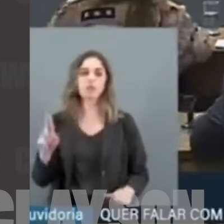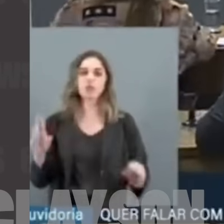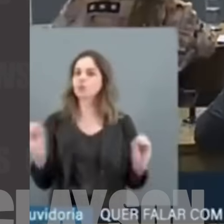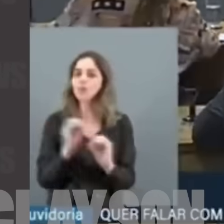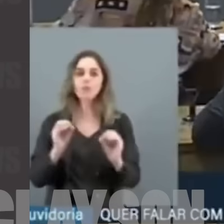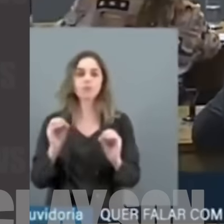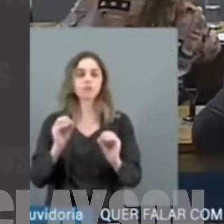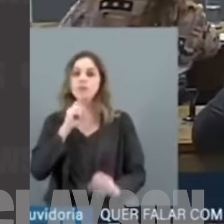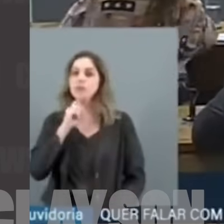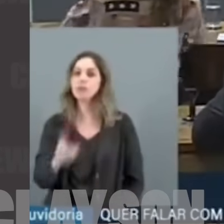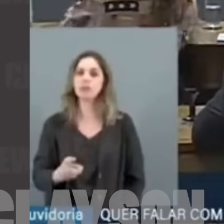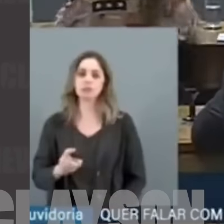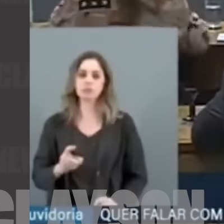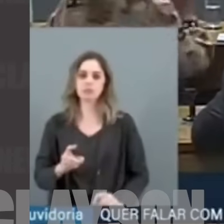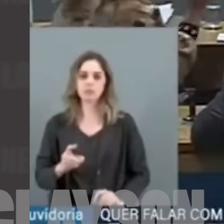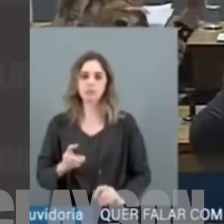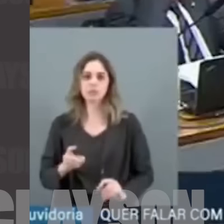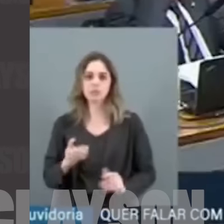palavra